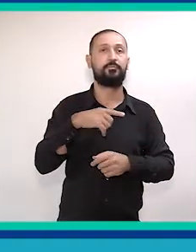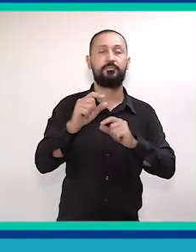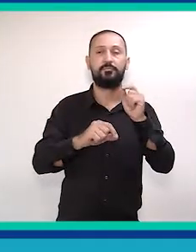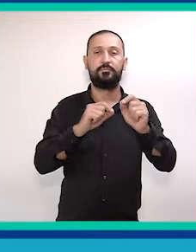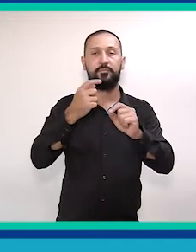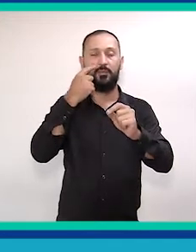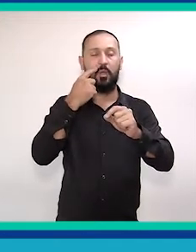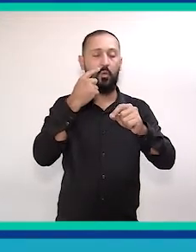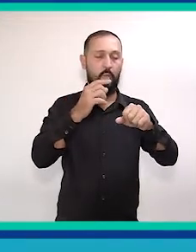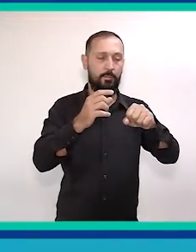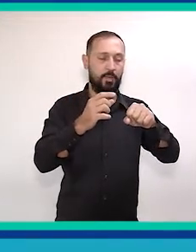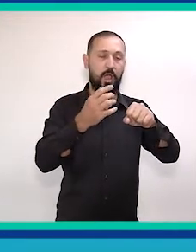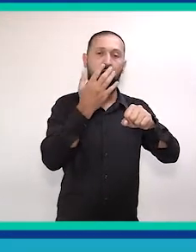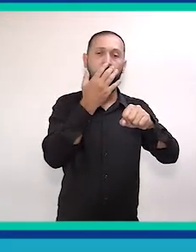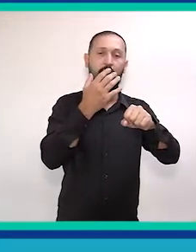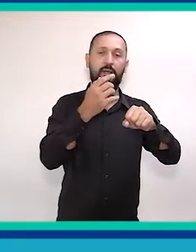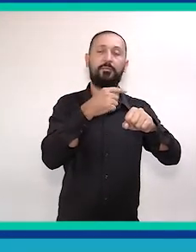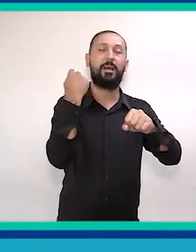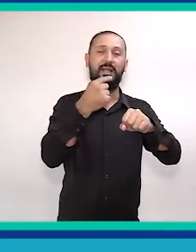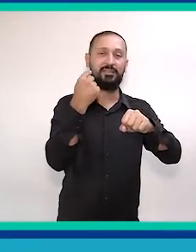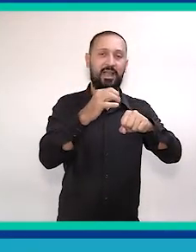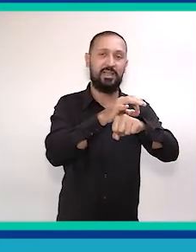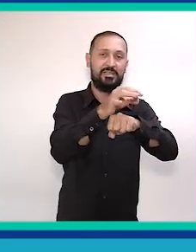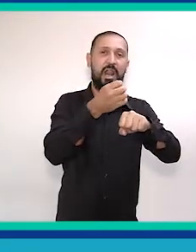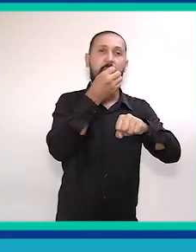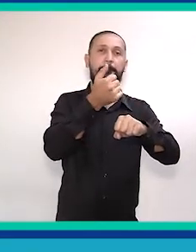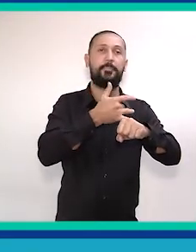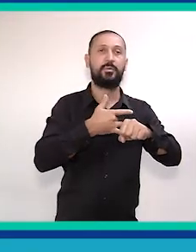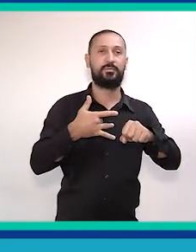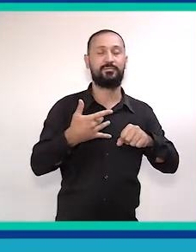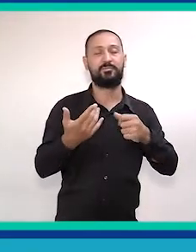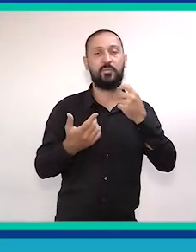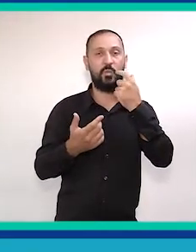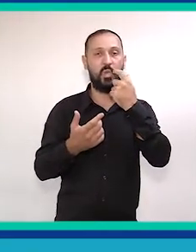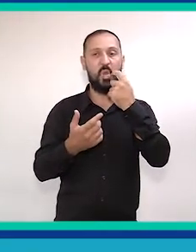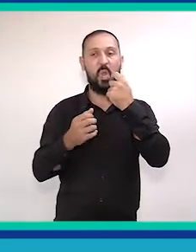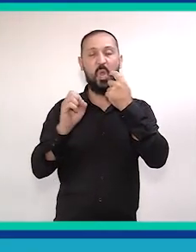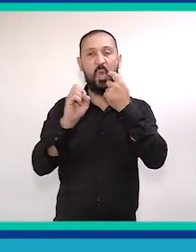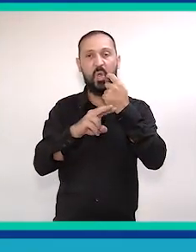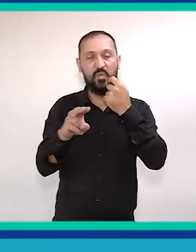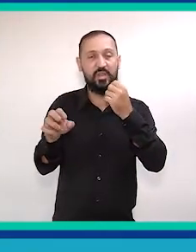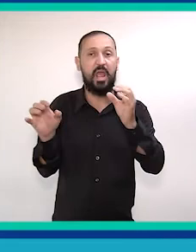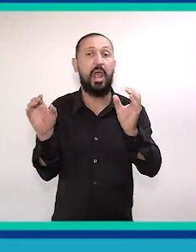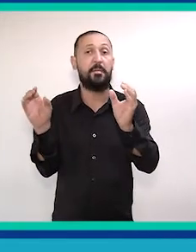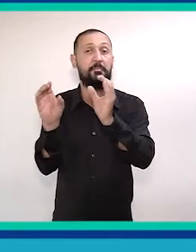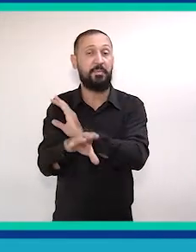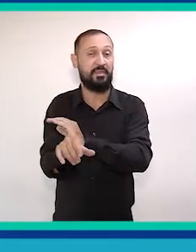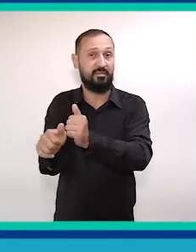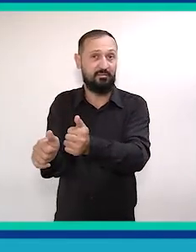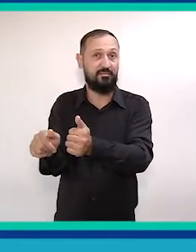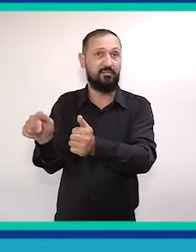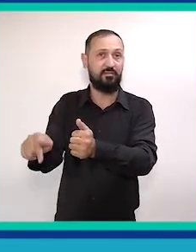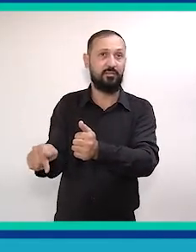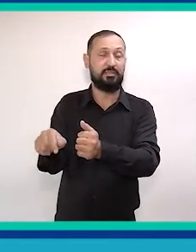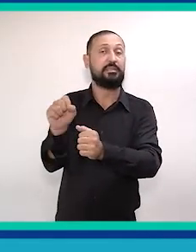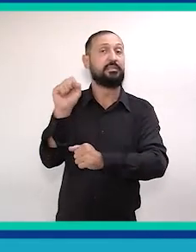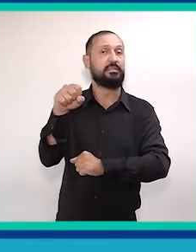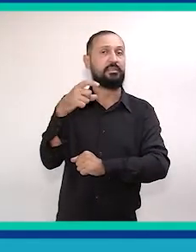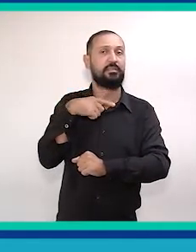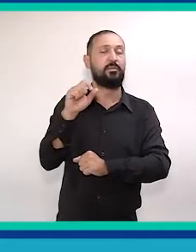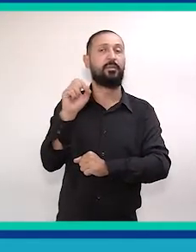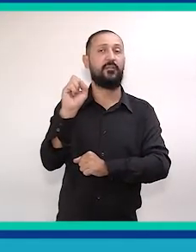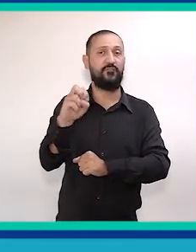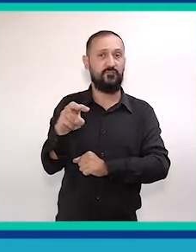e acaba atingindo células saudáveis, entendeu? Então, a gente vai partir daquela premissa. O veneno bruto de uma serpente,